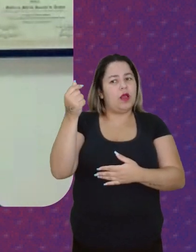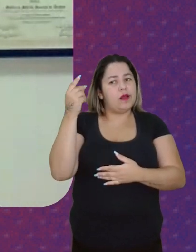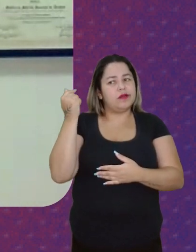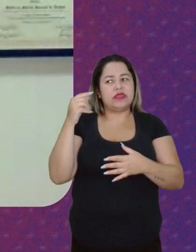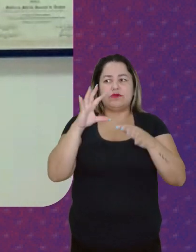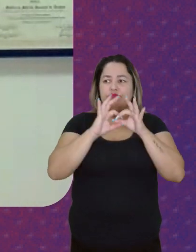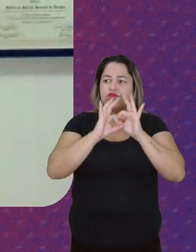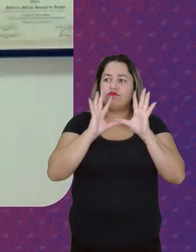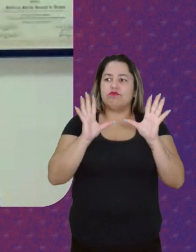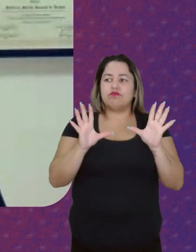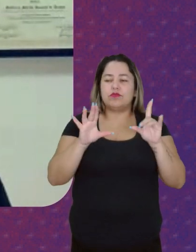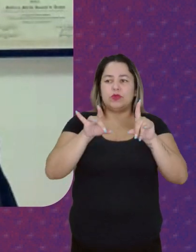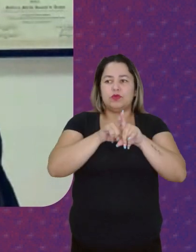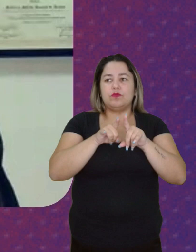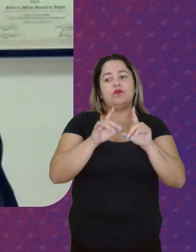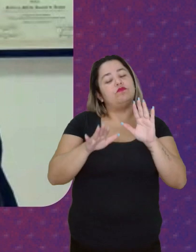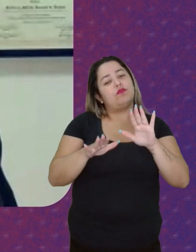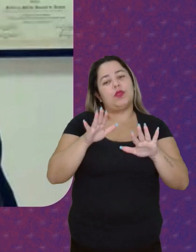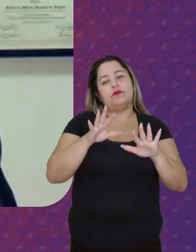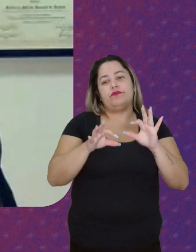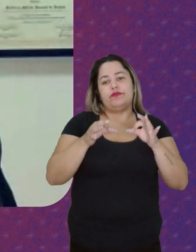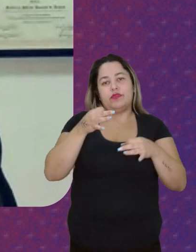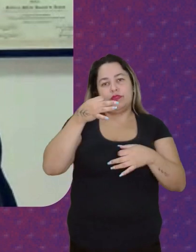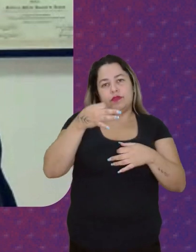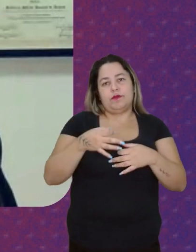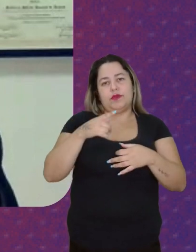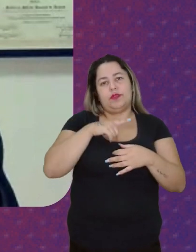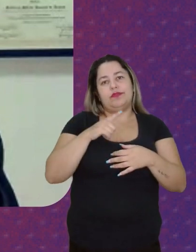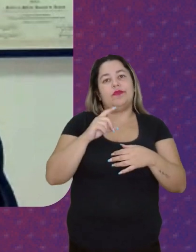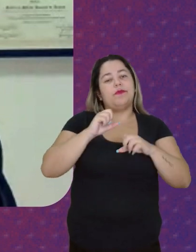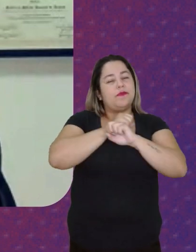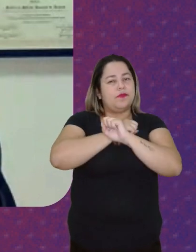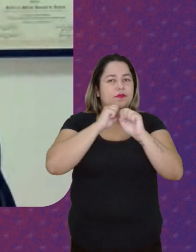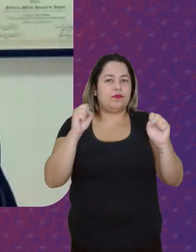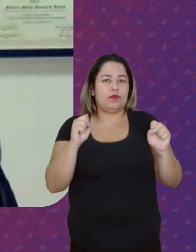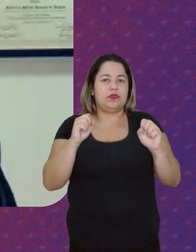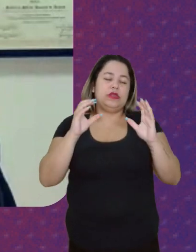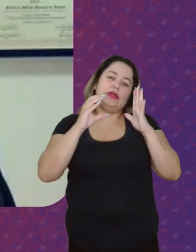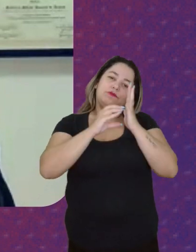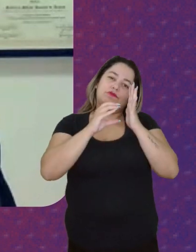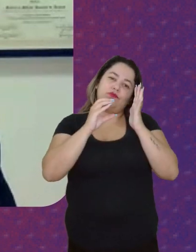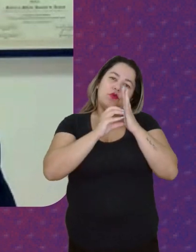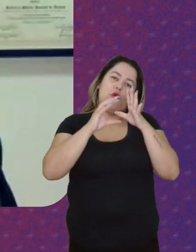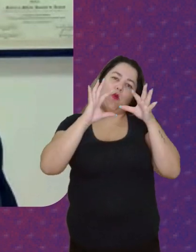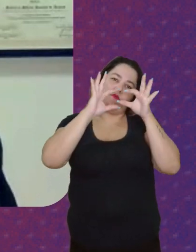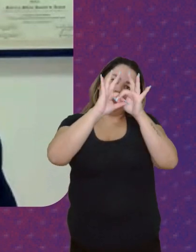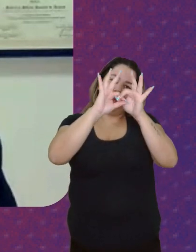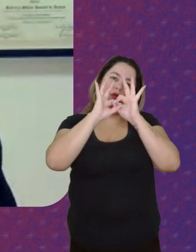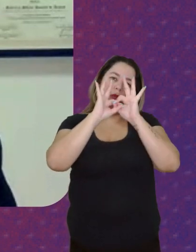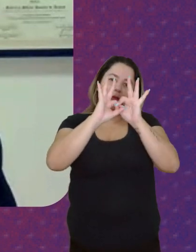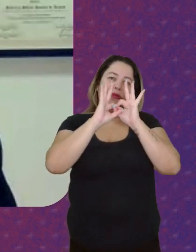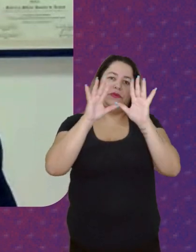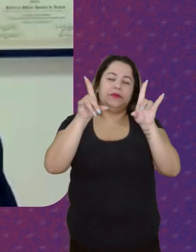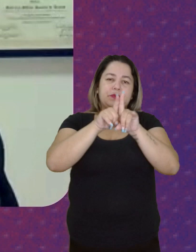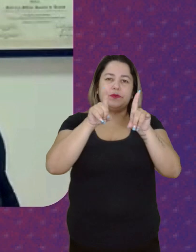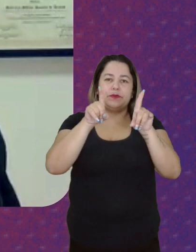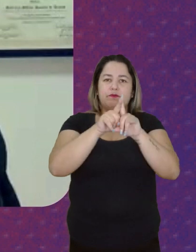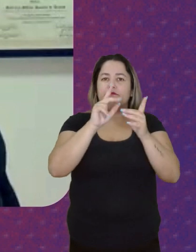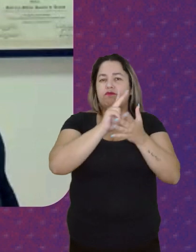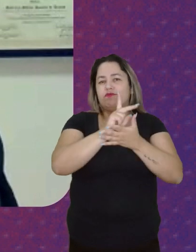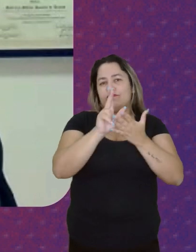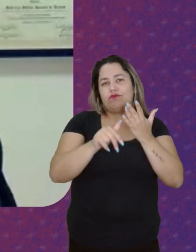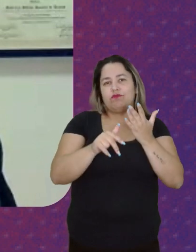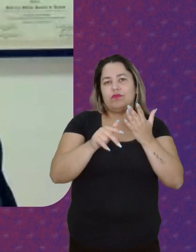no proporcional, então era possível a gente ver aí partidos unidos e muitas vezes de ideários